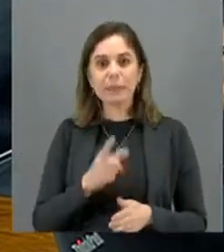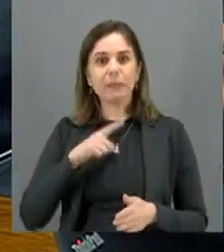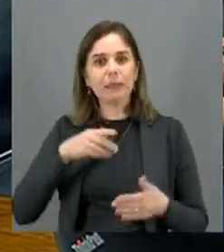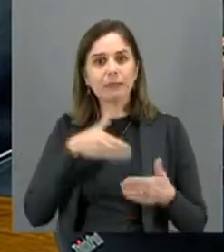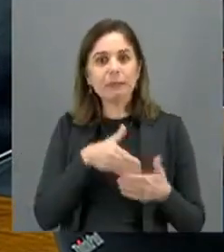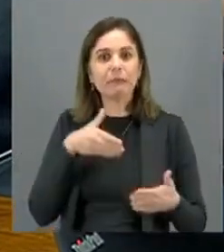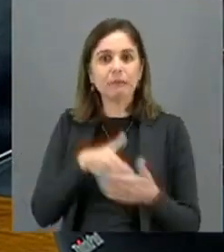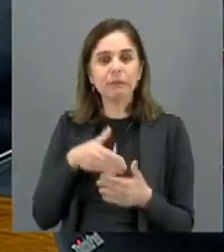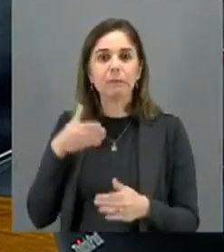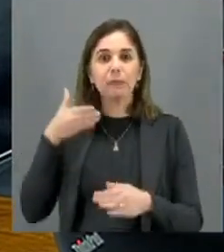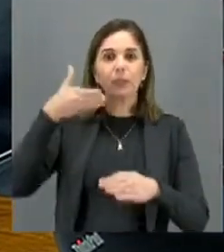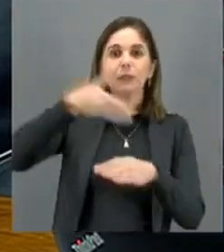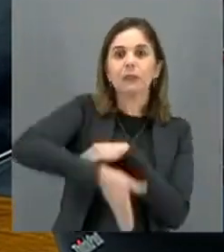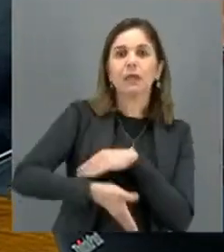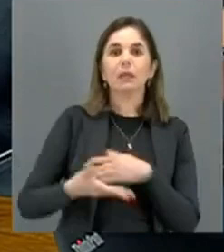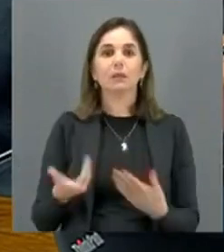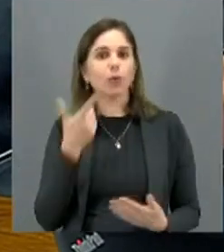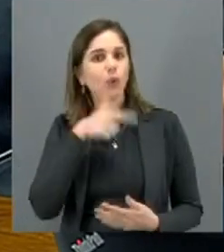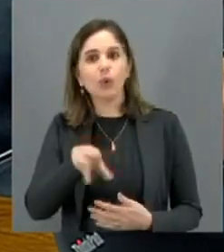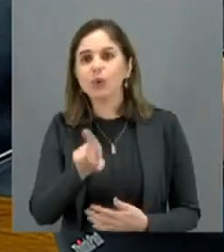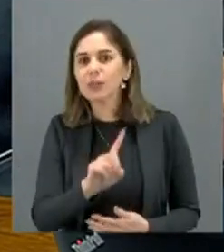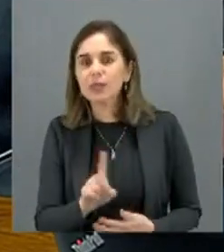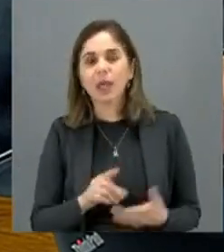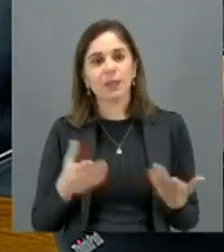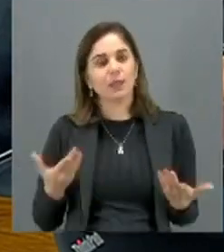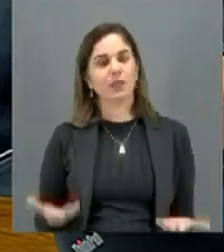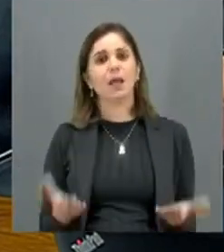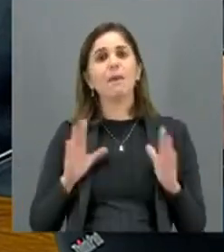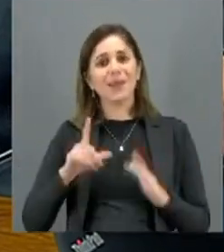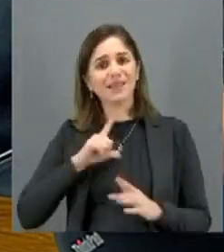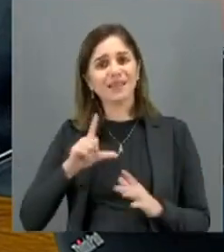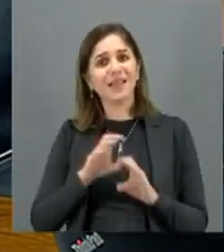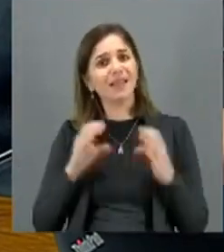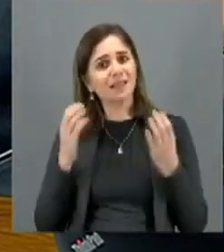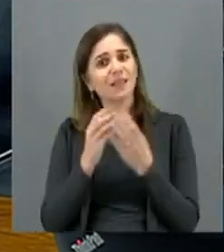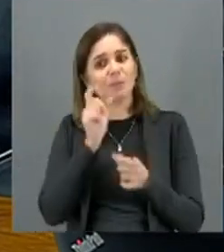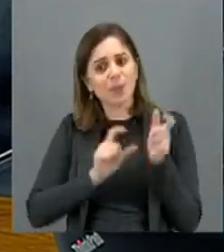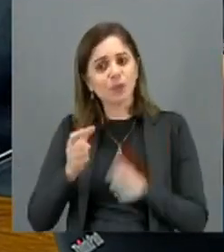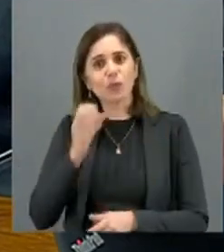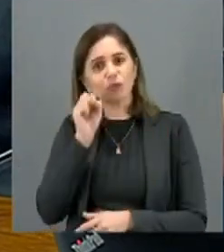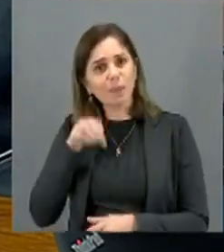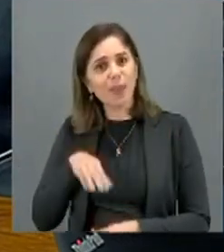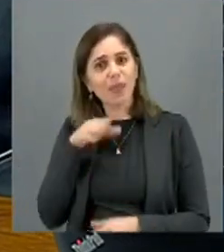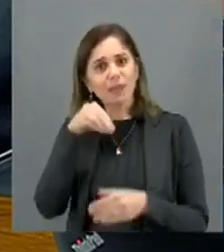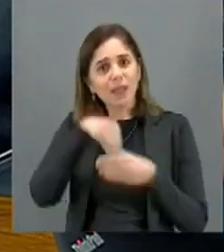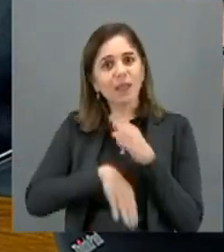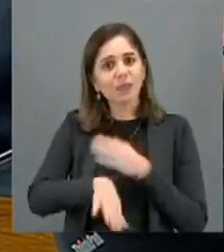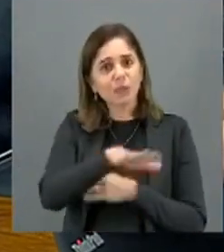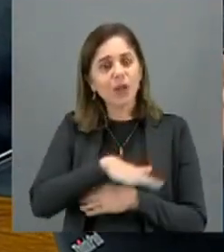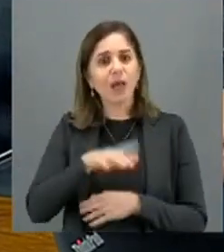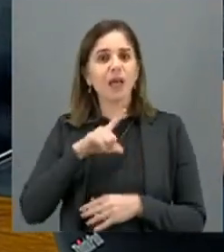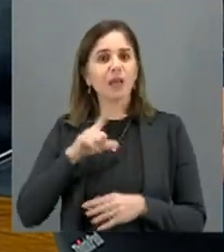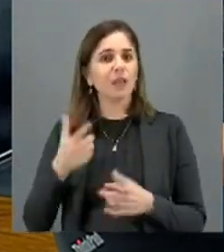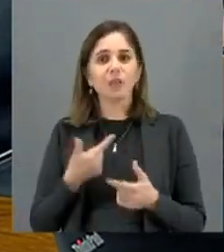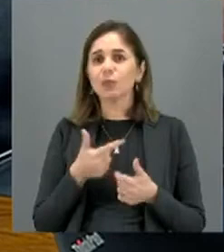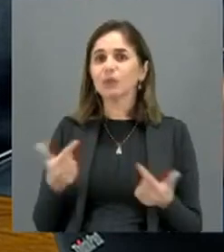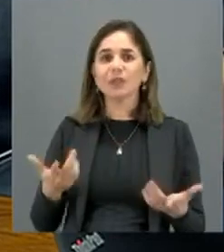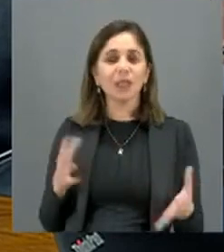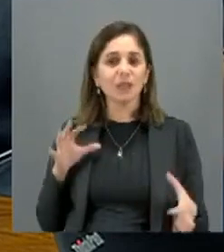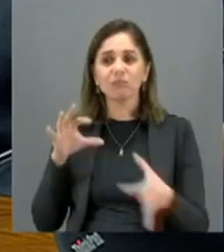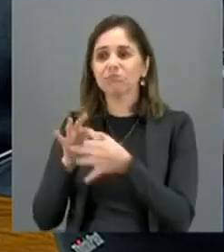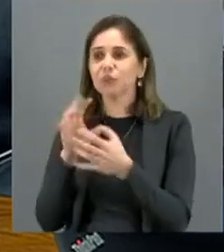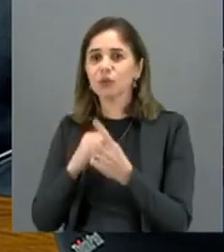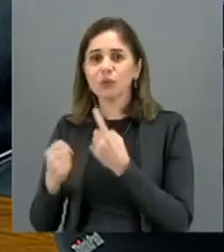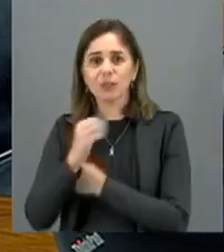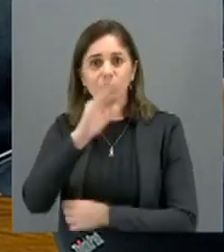eleitos pela população com todo o respeito que eles merecem. Tá? Sem conexão com a sociedade brasileira,